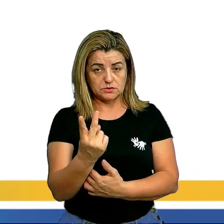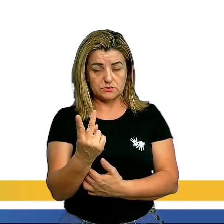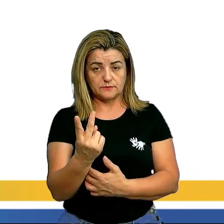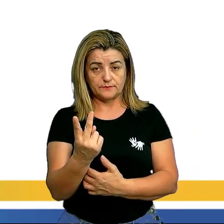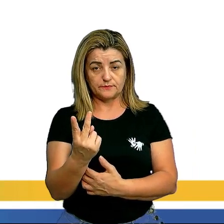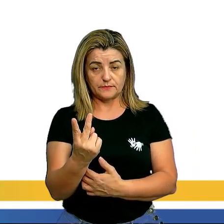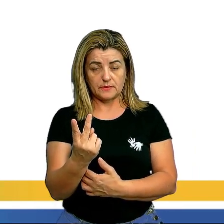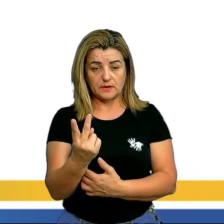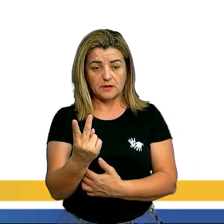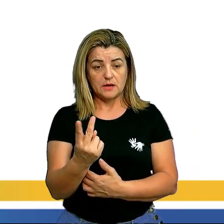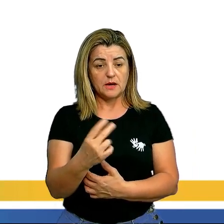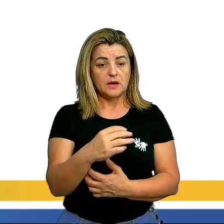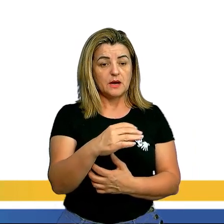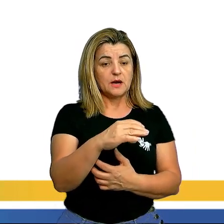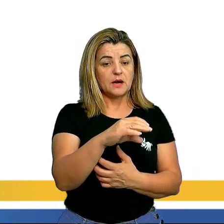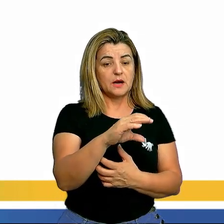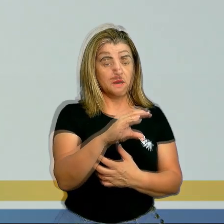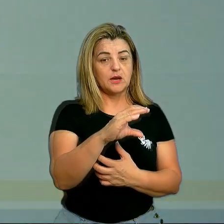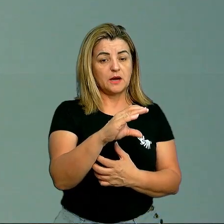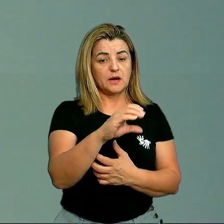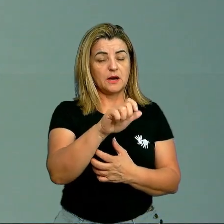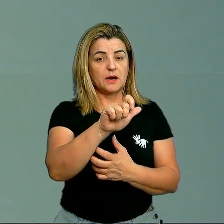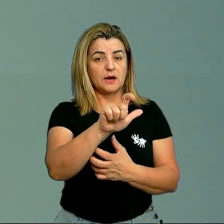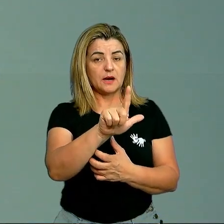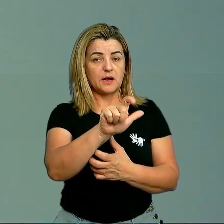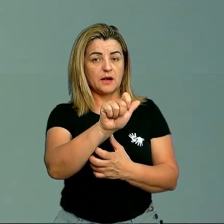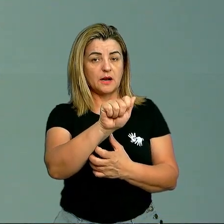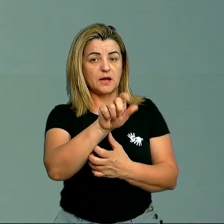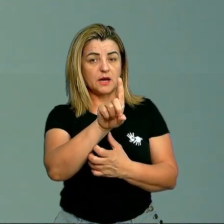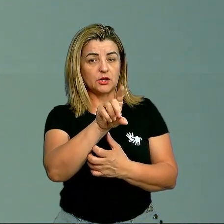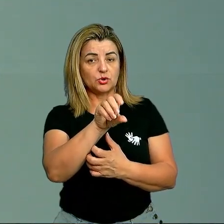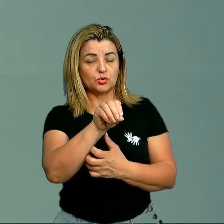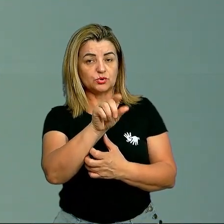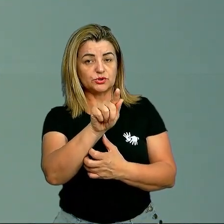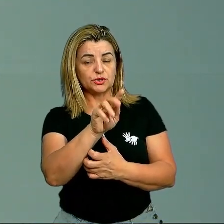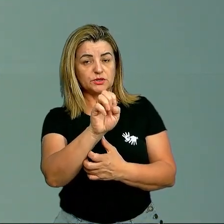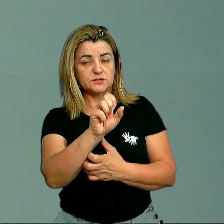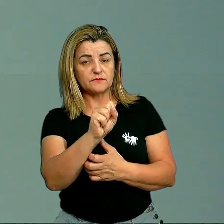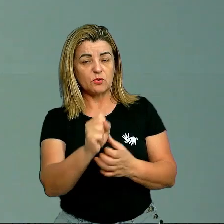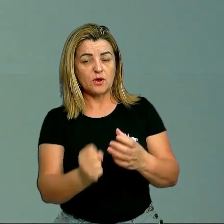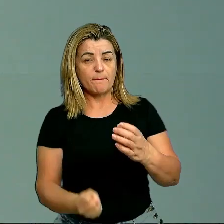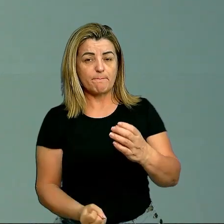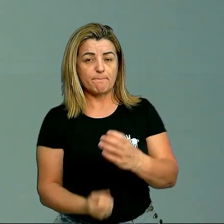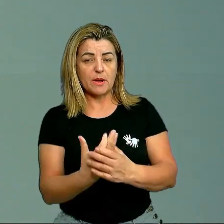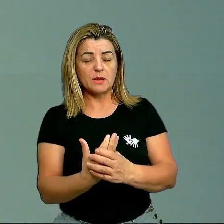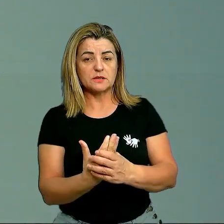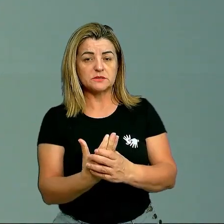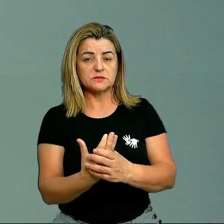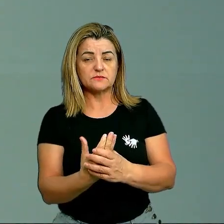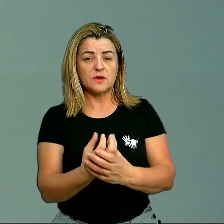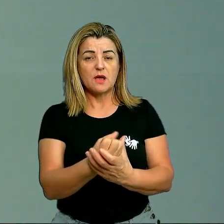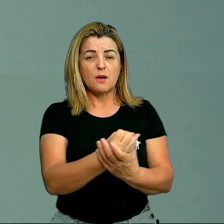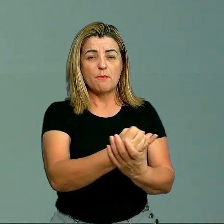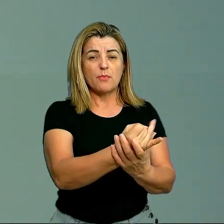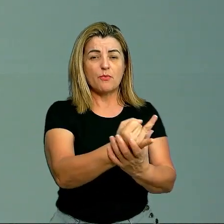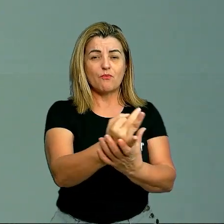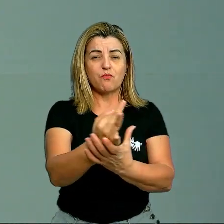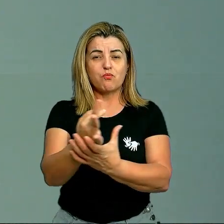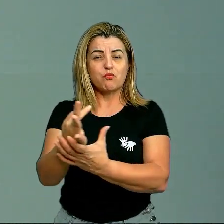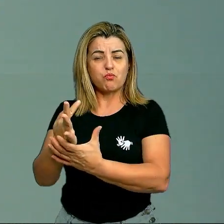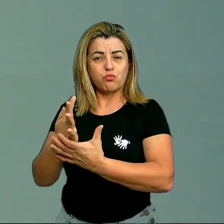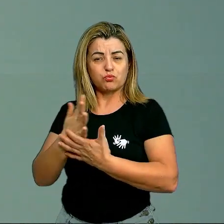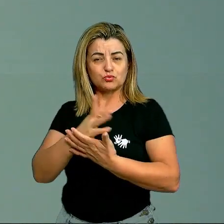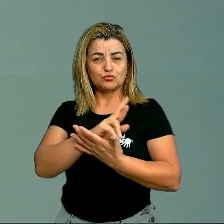a cladogênese é o que vai impactar na biodiversidade, pois ela vai gerar descendentes com maior